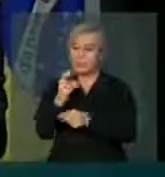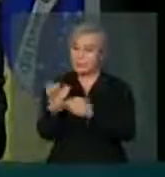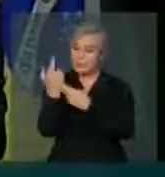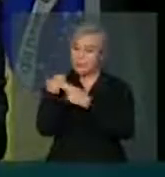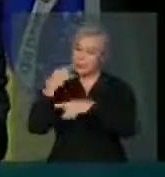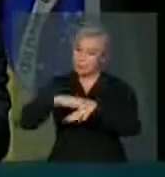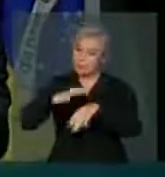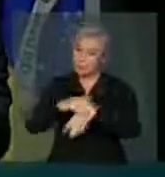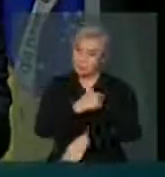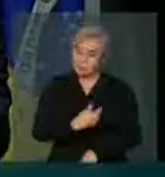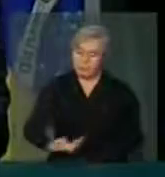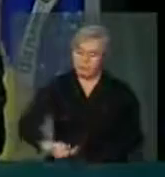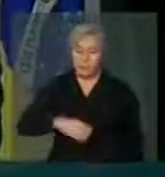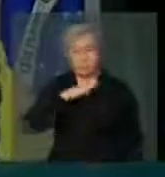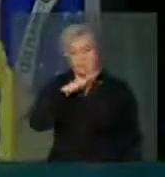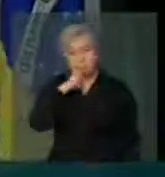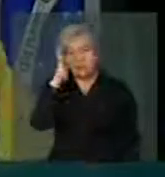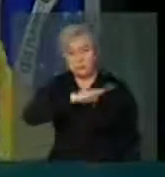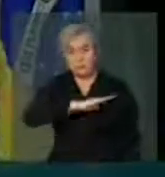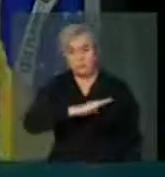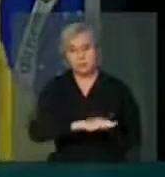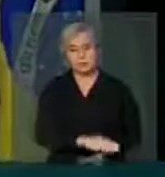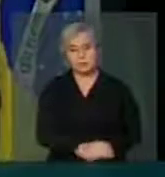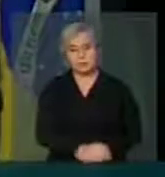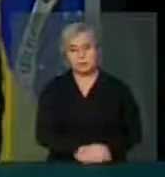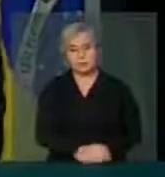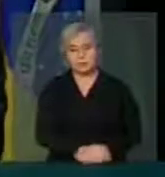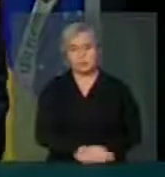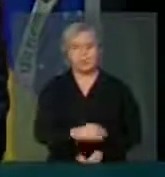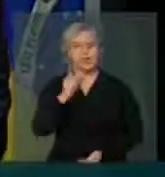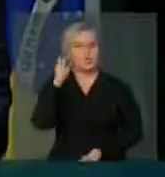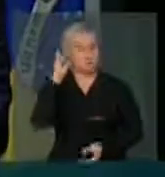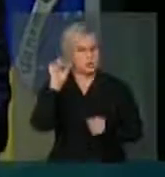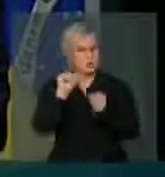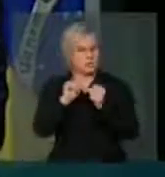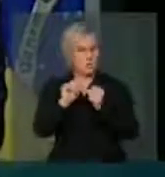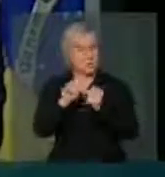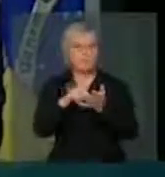desse governo incompetente e mentiroso. Dilma